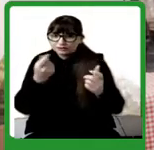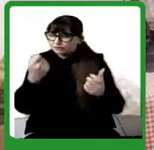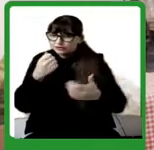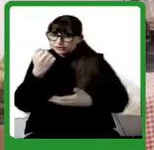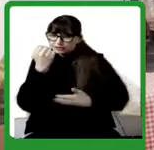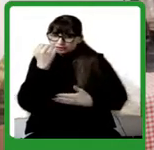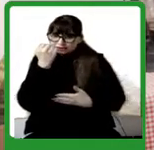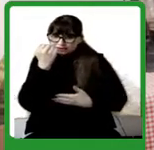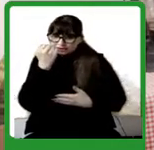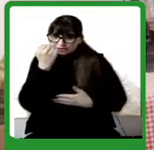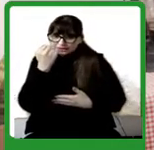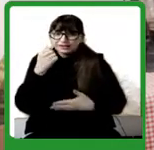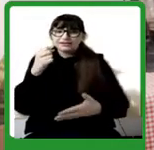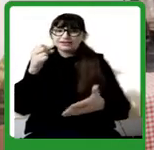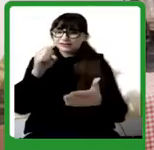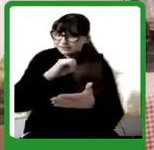rabo.